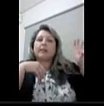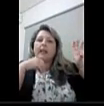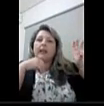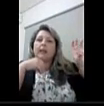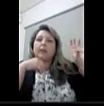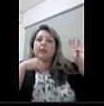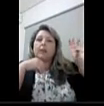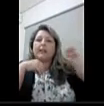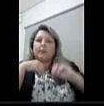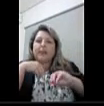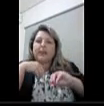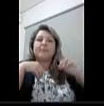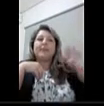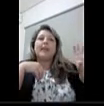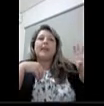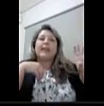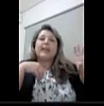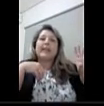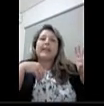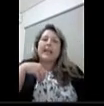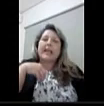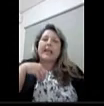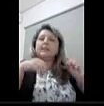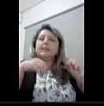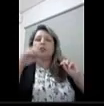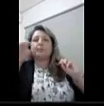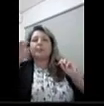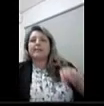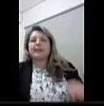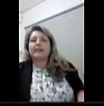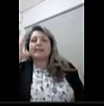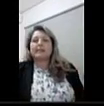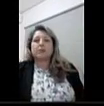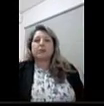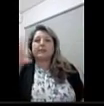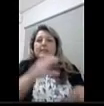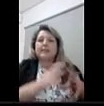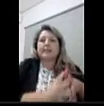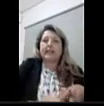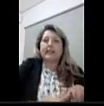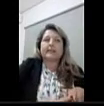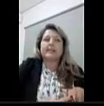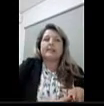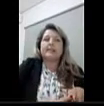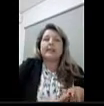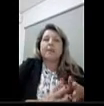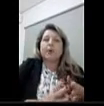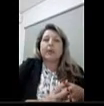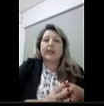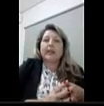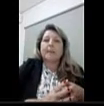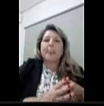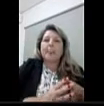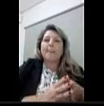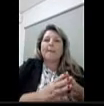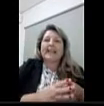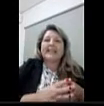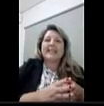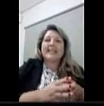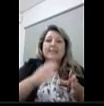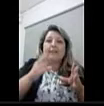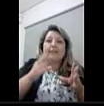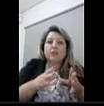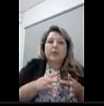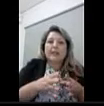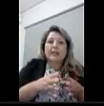do P e do B. E M depois, antes das outras letras. Por quê? Para a